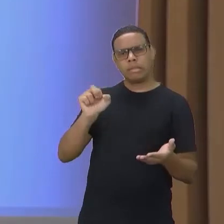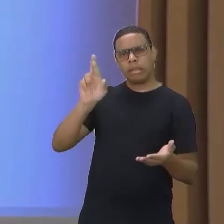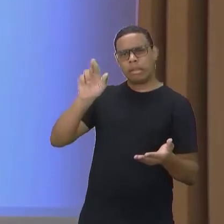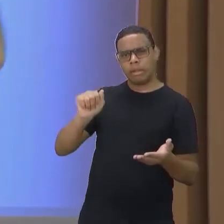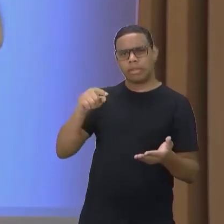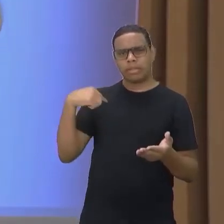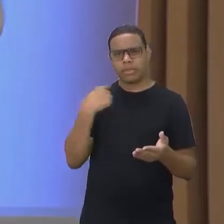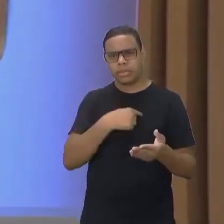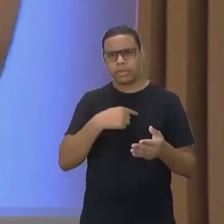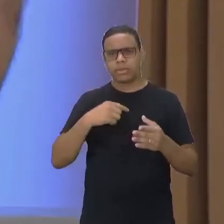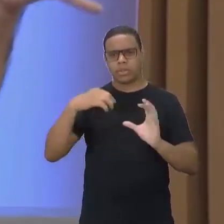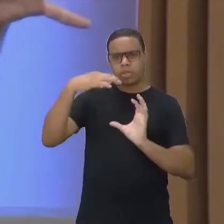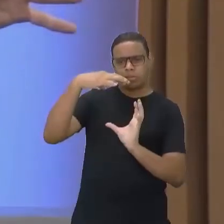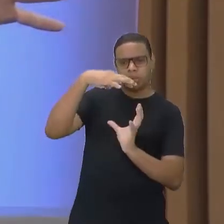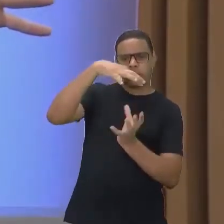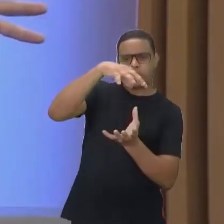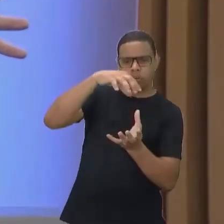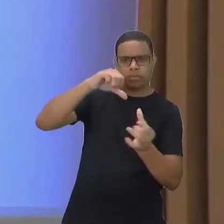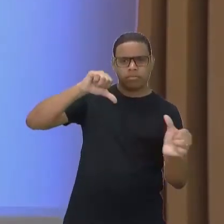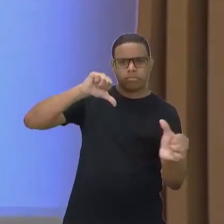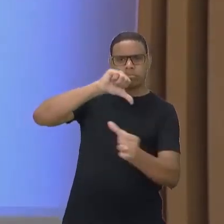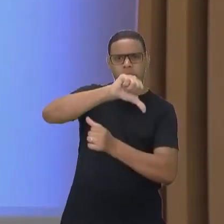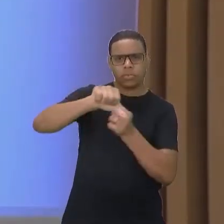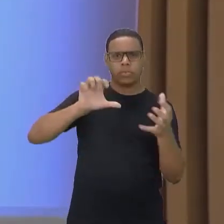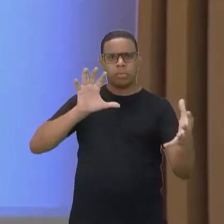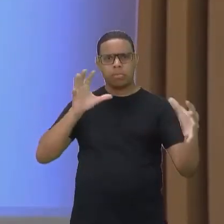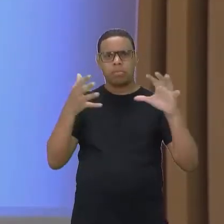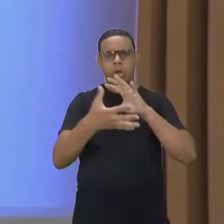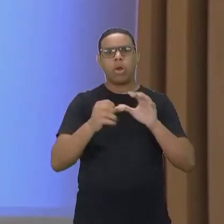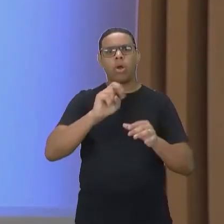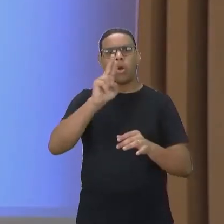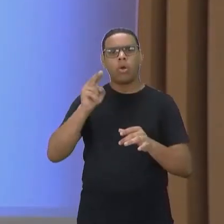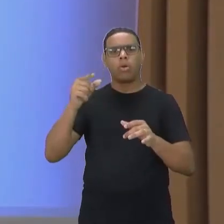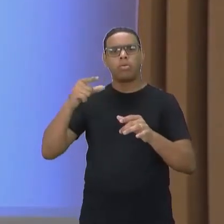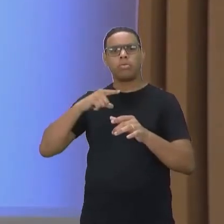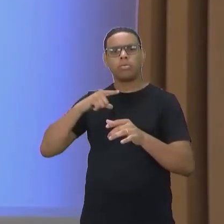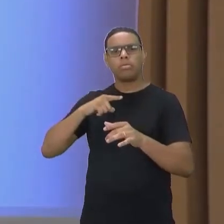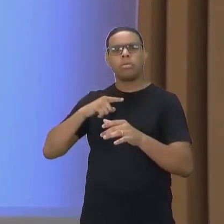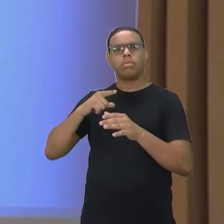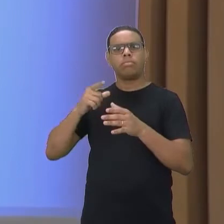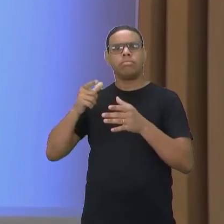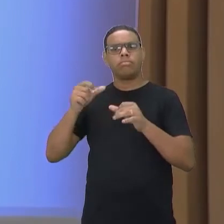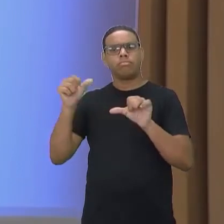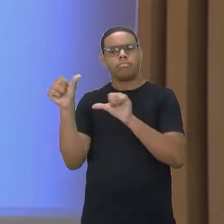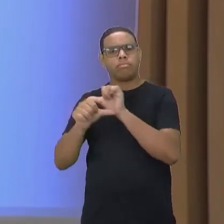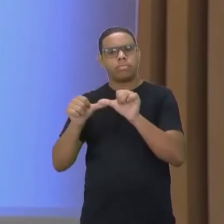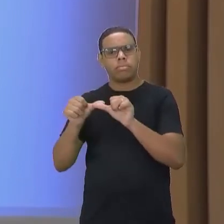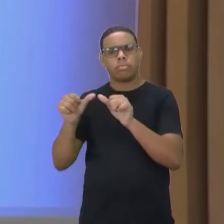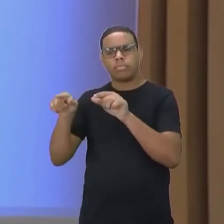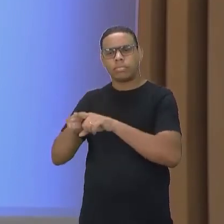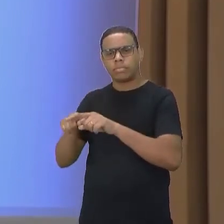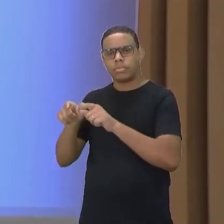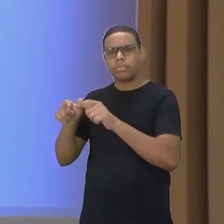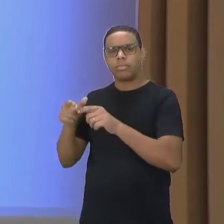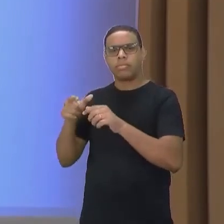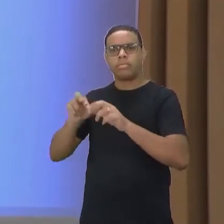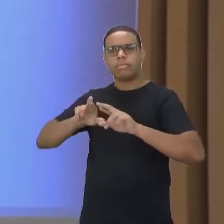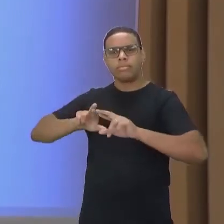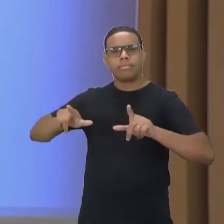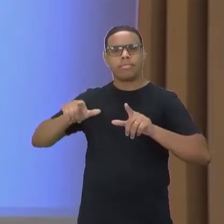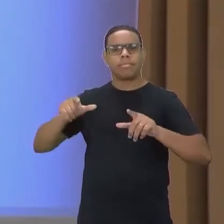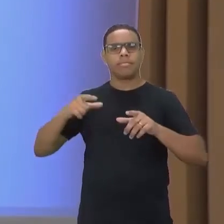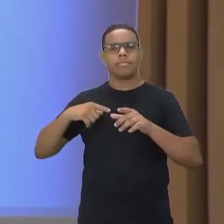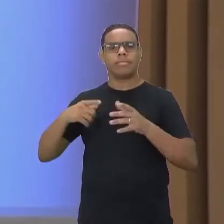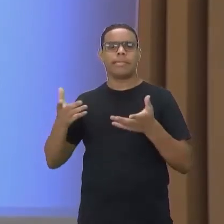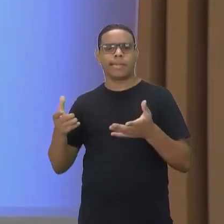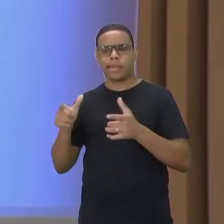mudar tudo no mundo inteiro ou a gente pode ter uma mudança ou viver uma mudança também num outro contexto que é